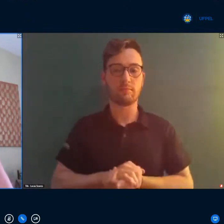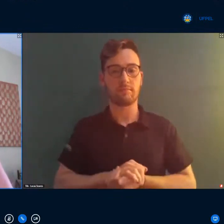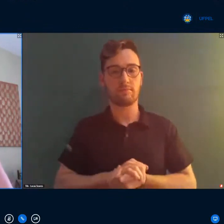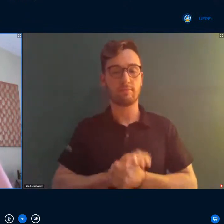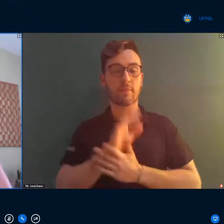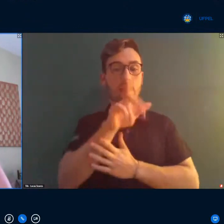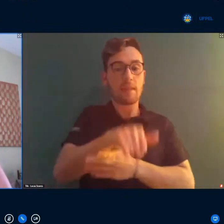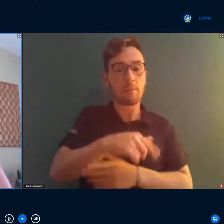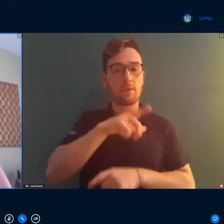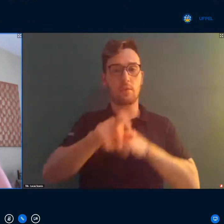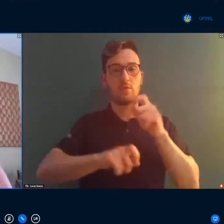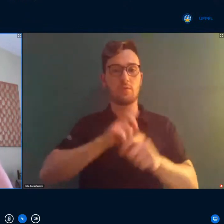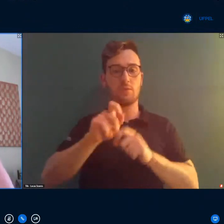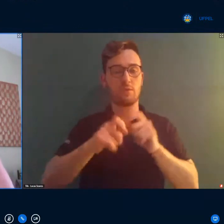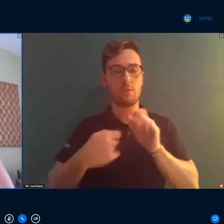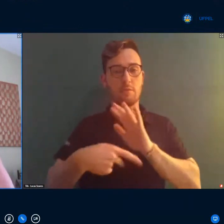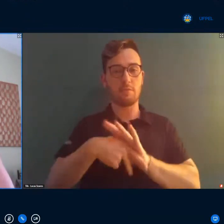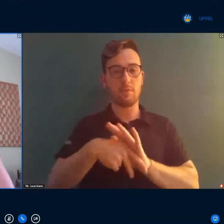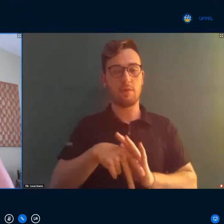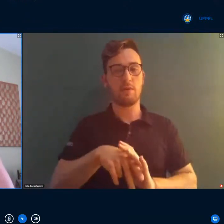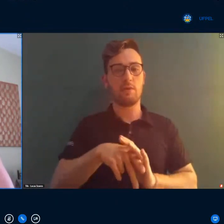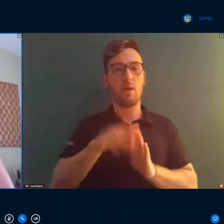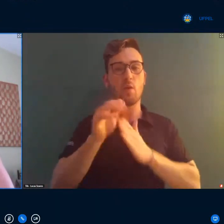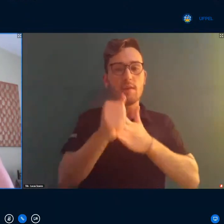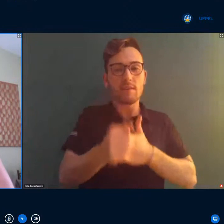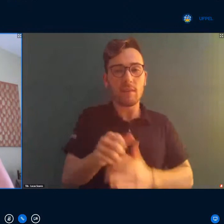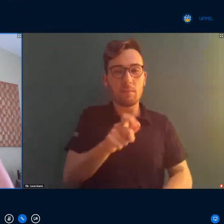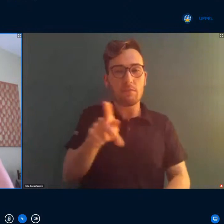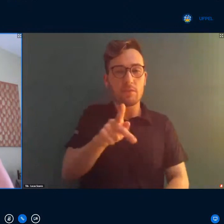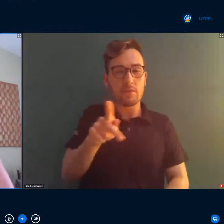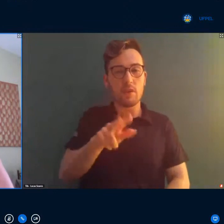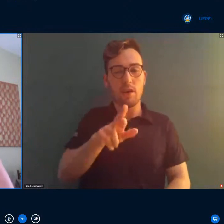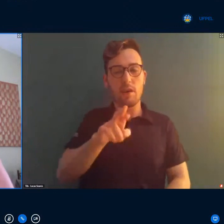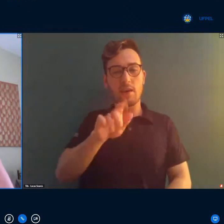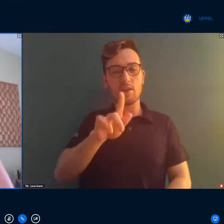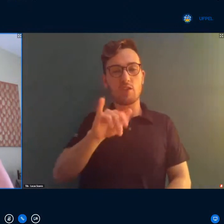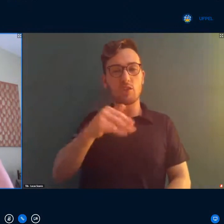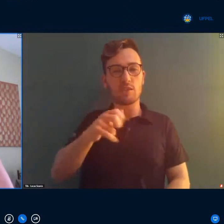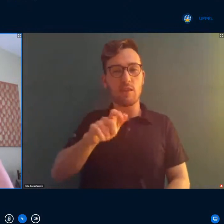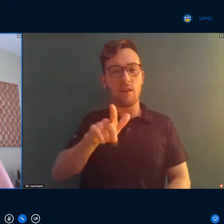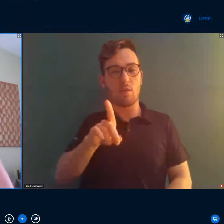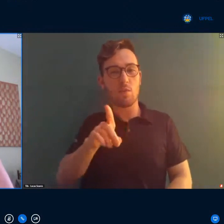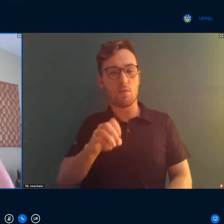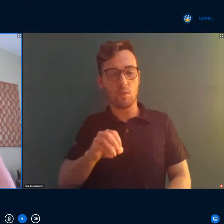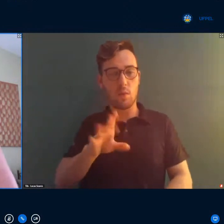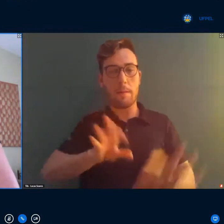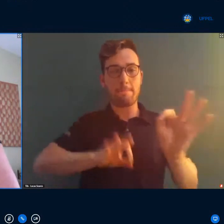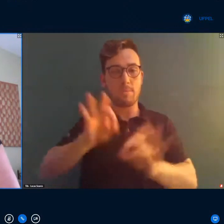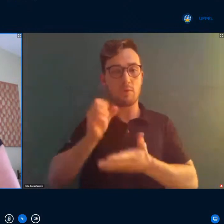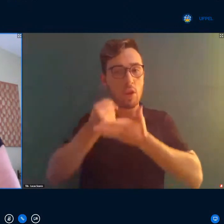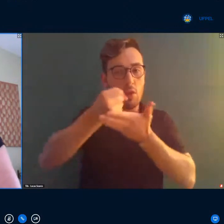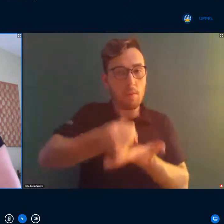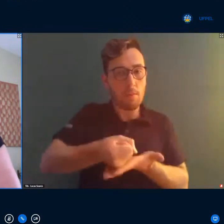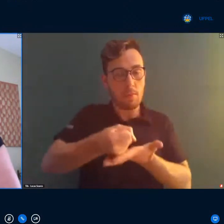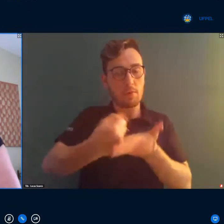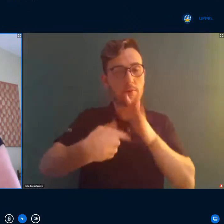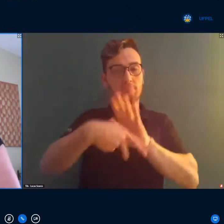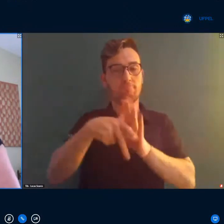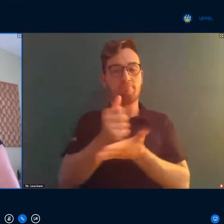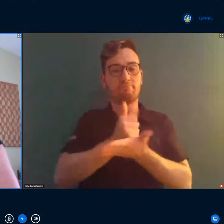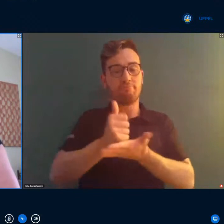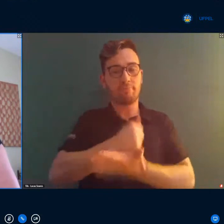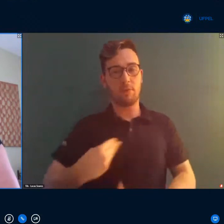Logo após, a Daniela Sampaio dos Santos, orientada pelo professor Reginaldo Pereira de Souza, projeto Suporte Básico de